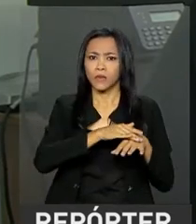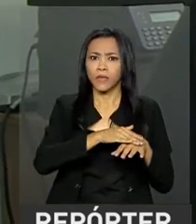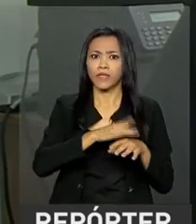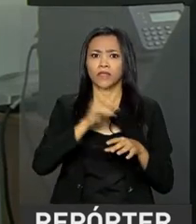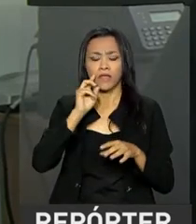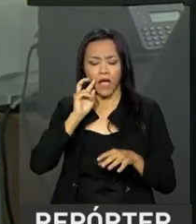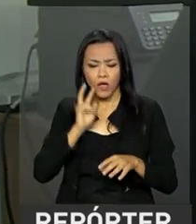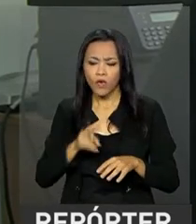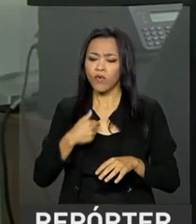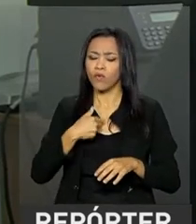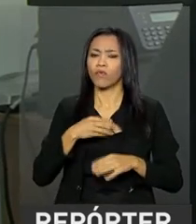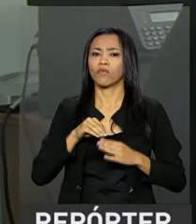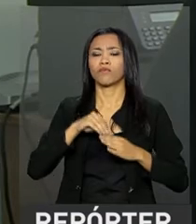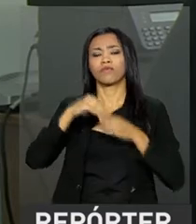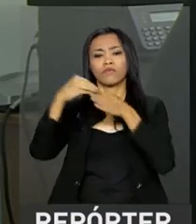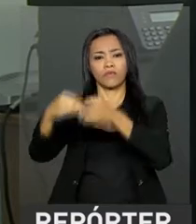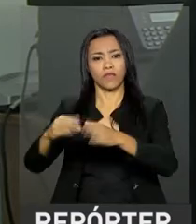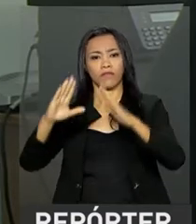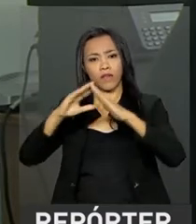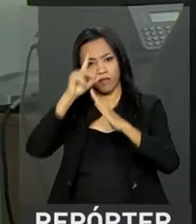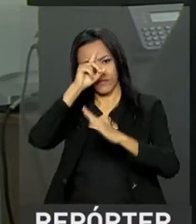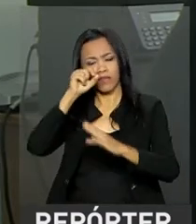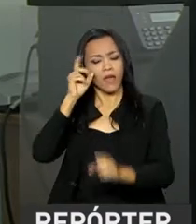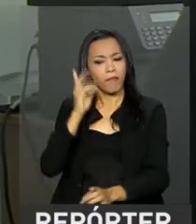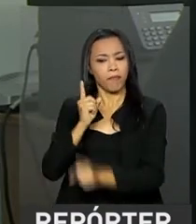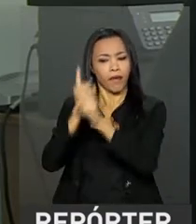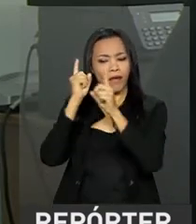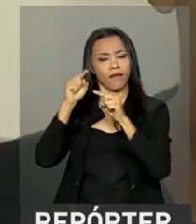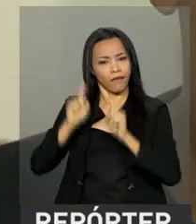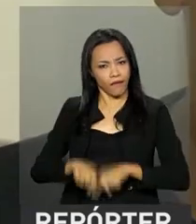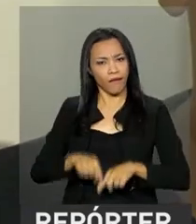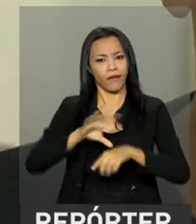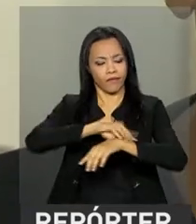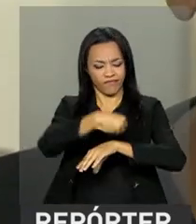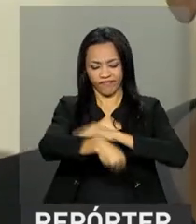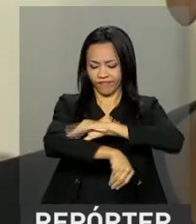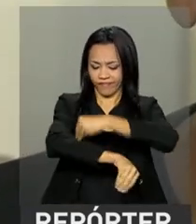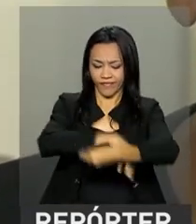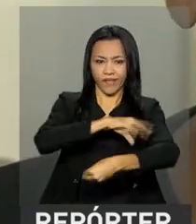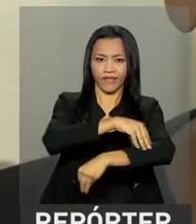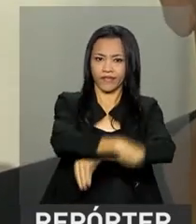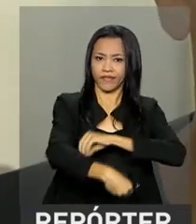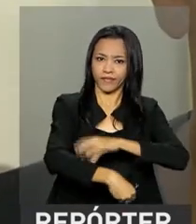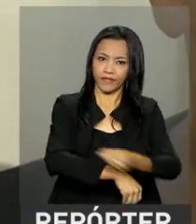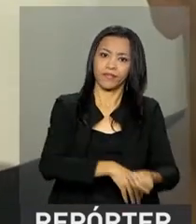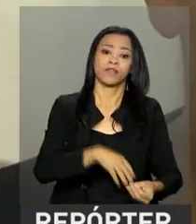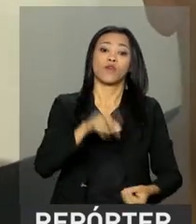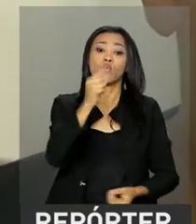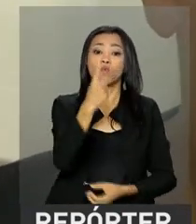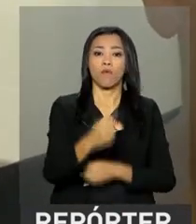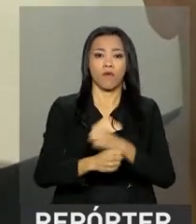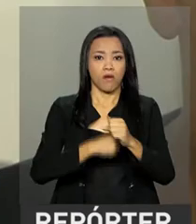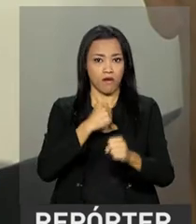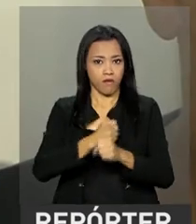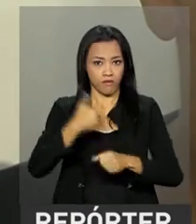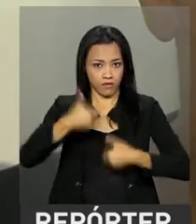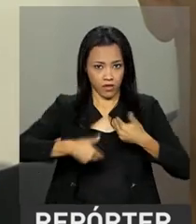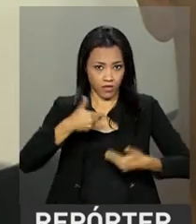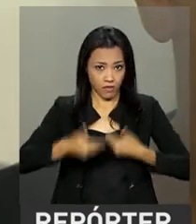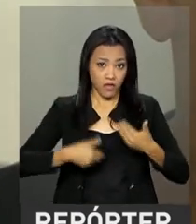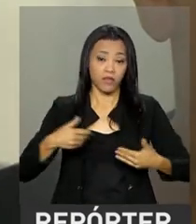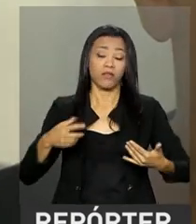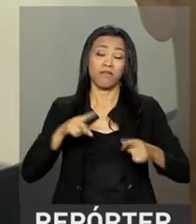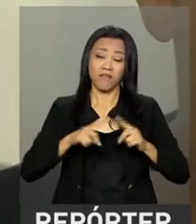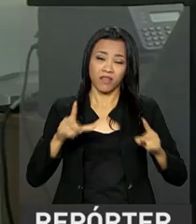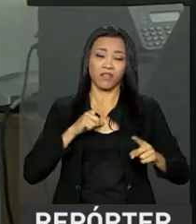saúde eloá foi dado o diagnóstico era ram feridos depois de um ano de tratamento sério se curou mas sofre com